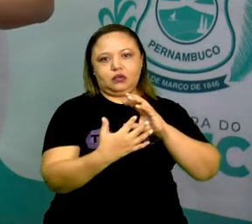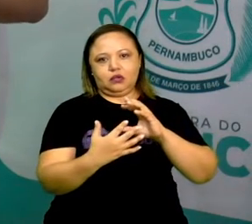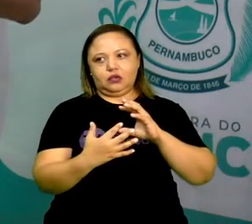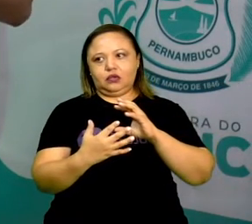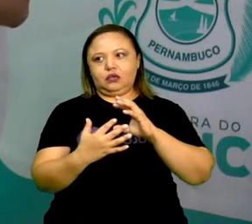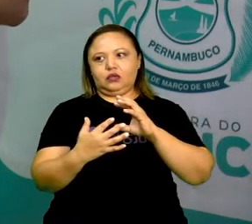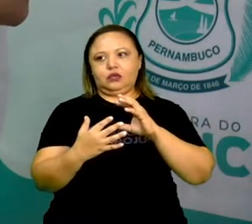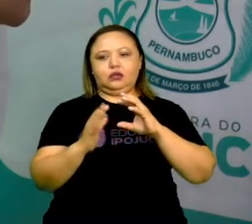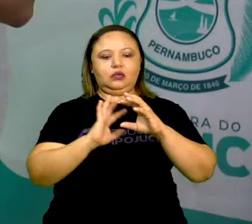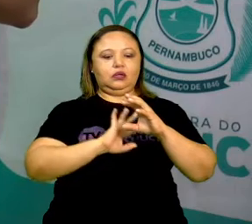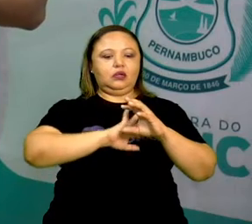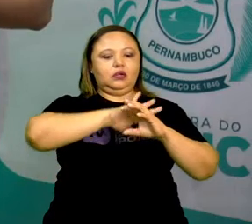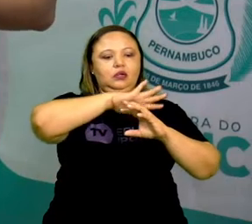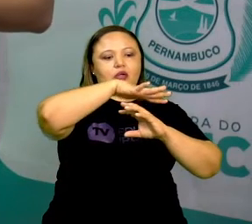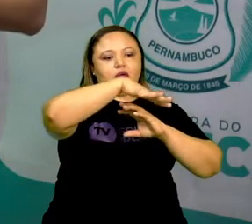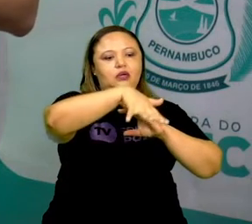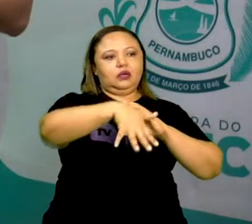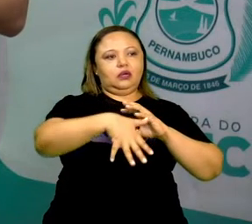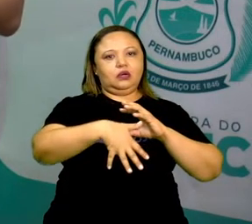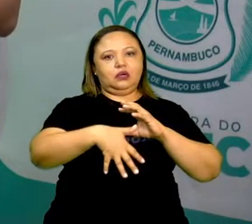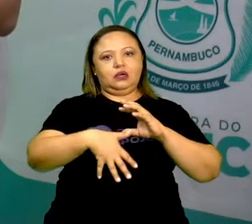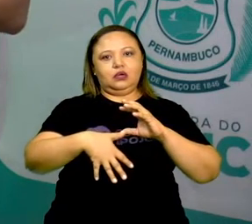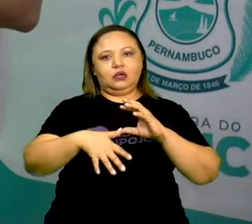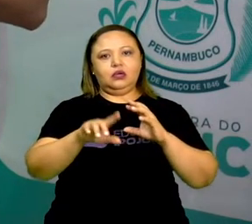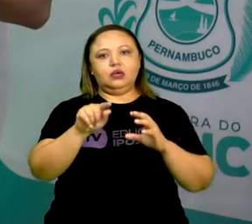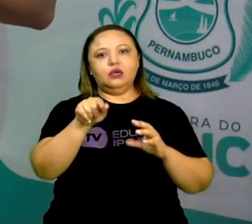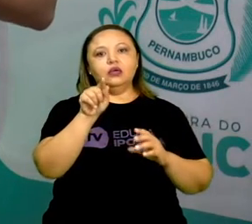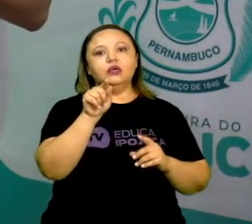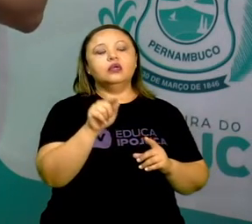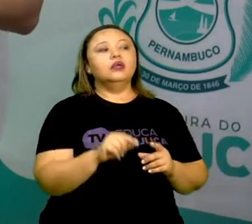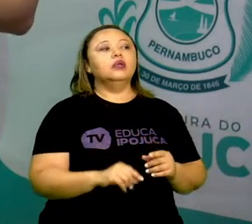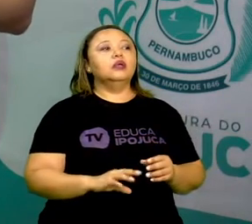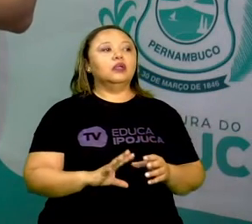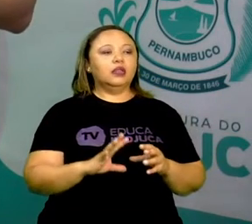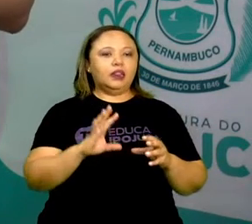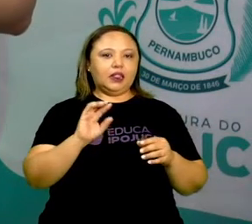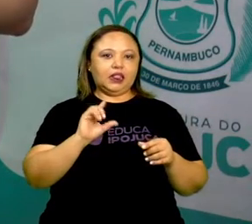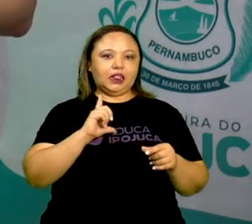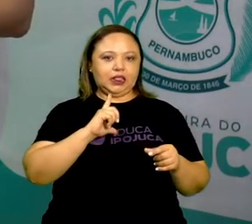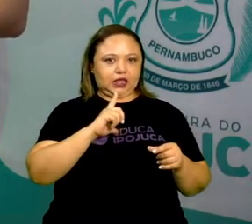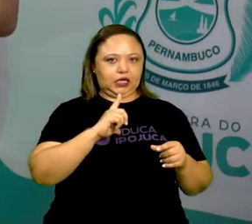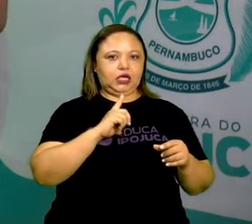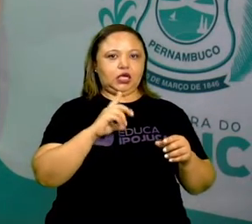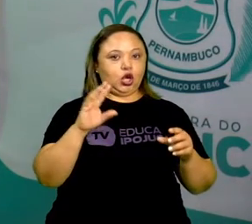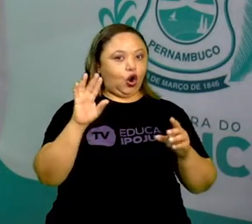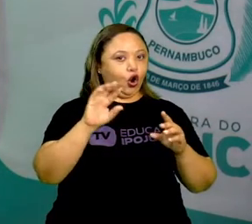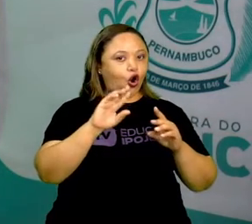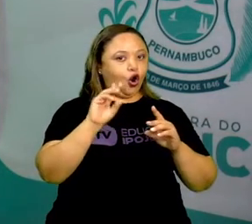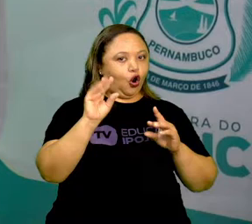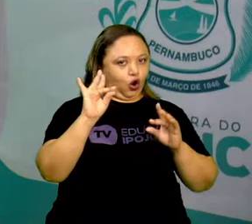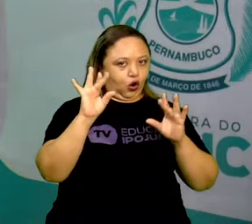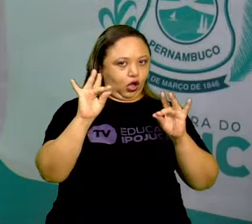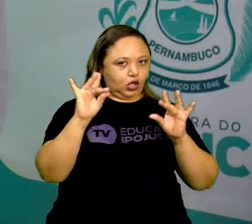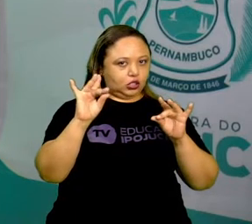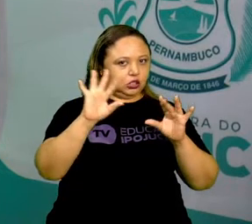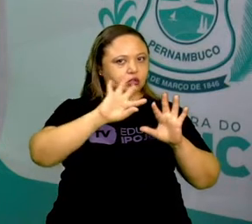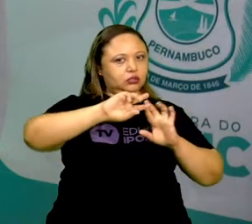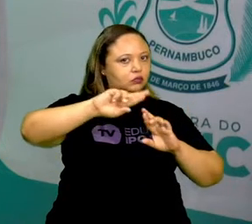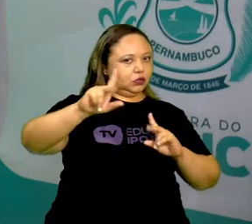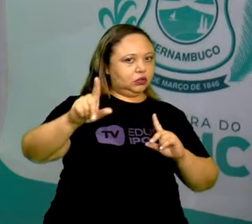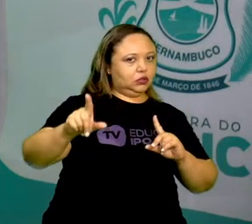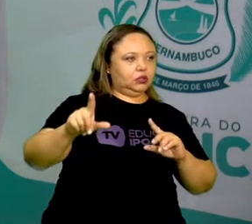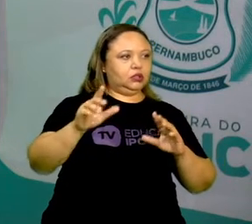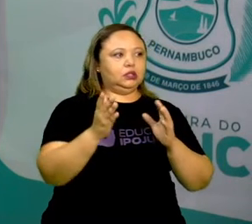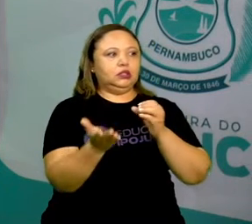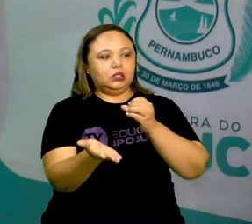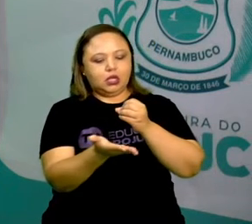esfera. A planificação da esfera, a gente tem que entender que ela se divide em algumas partes de colagem. Temos a base. E na medida